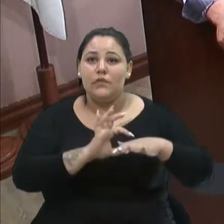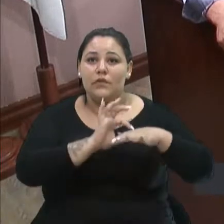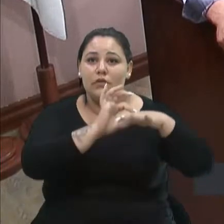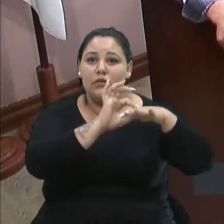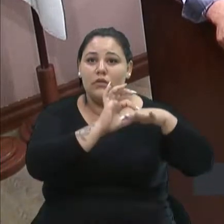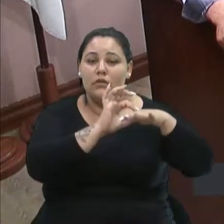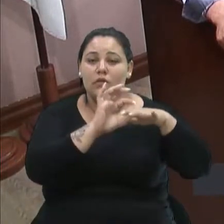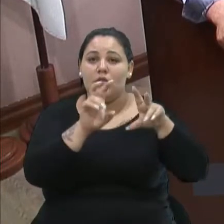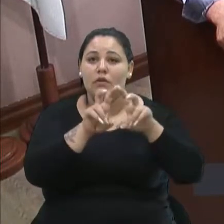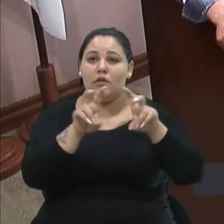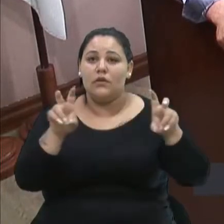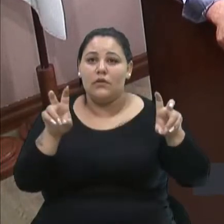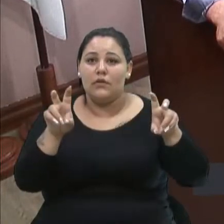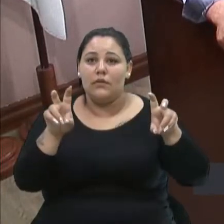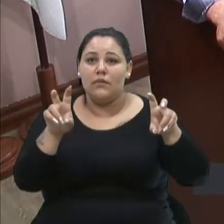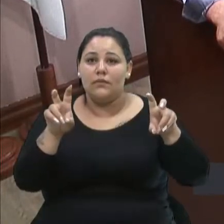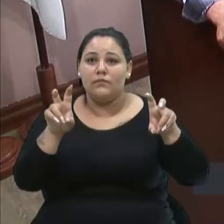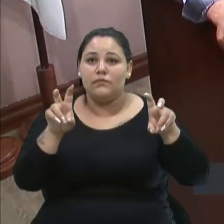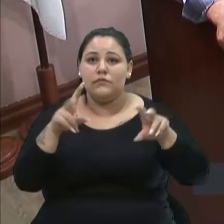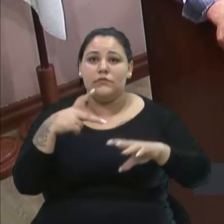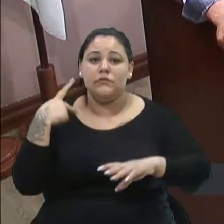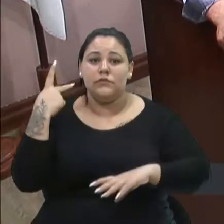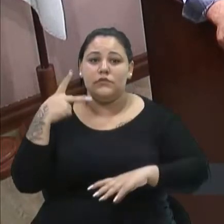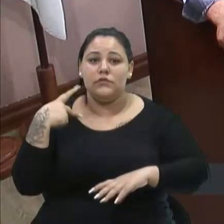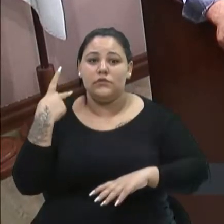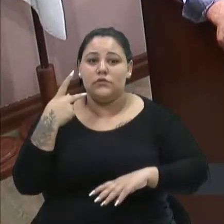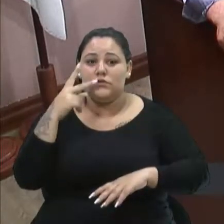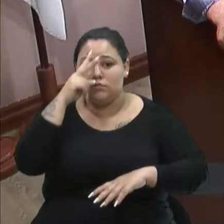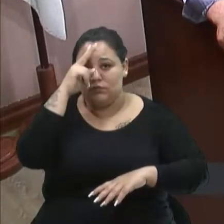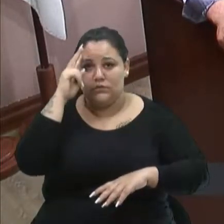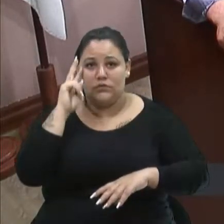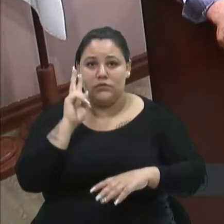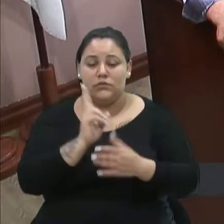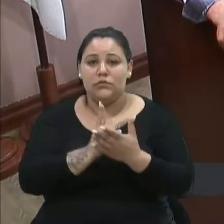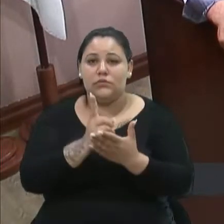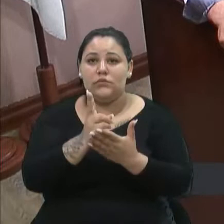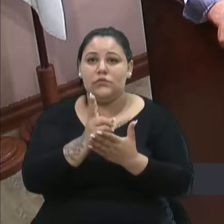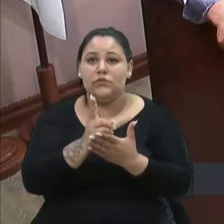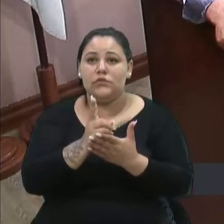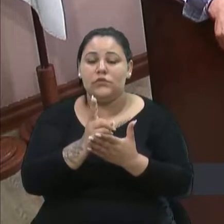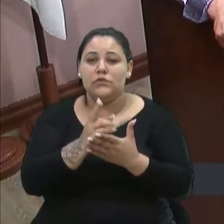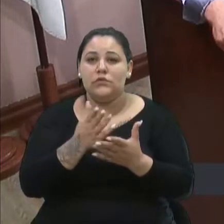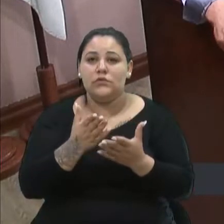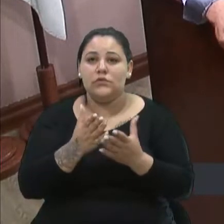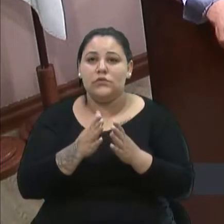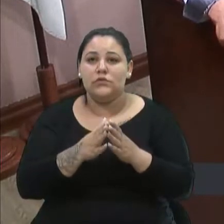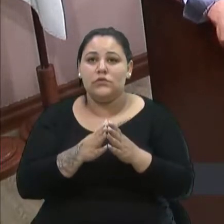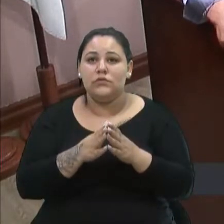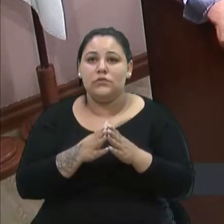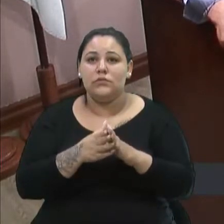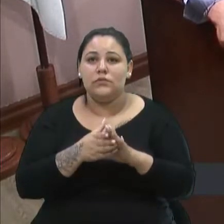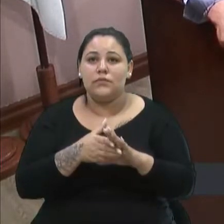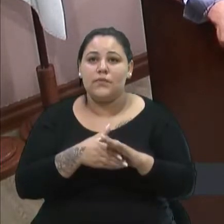PTB, vereador Velocino segue. Vereador D'Ambrosio, com a palavra. Nobre colega,